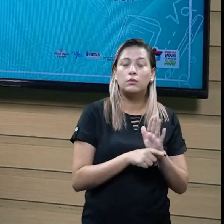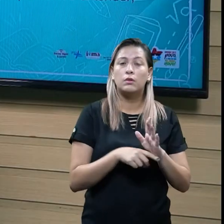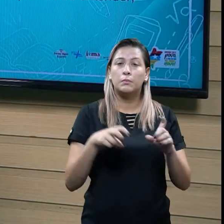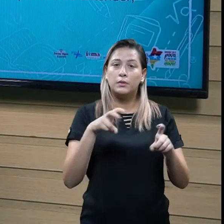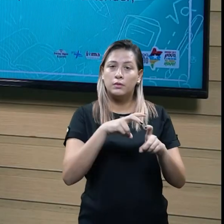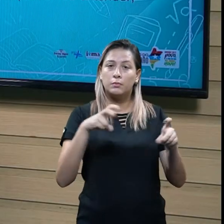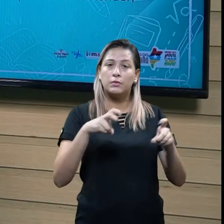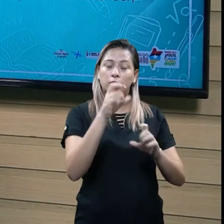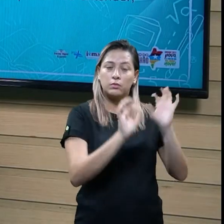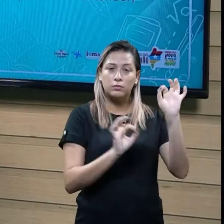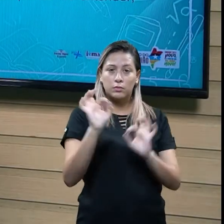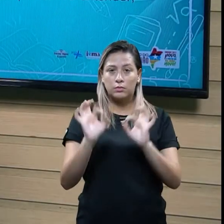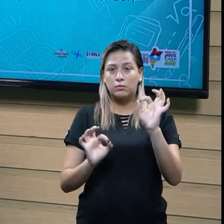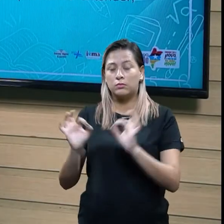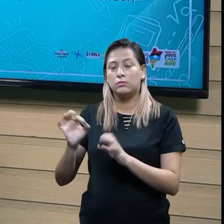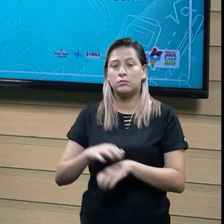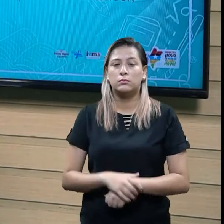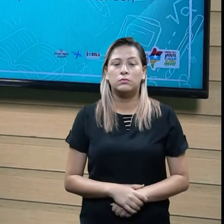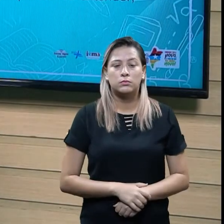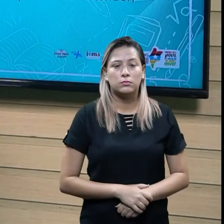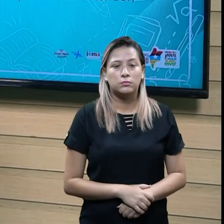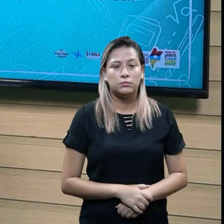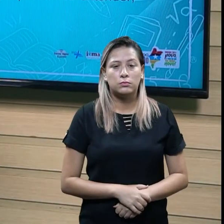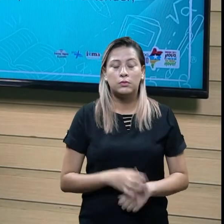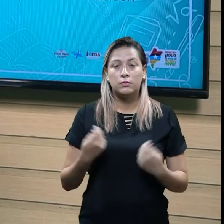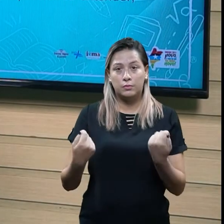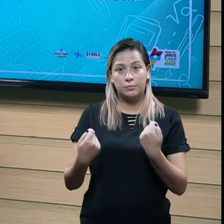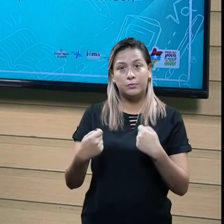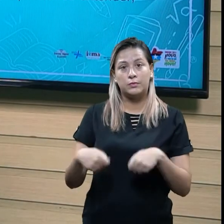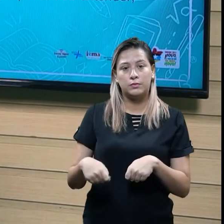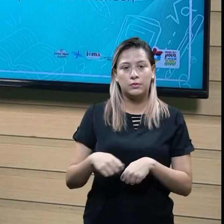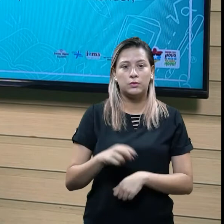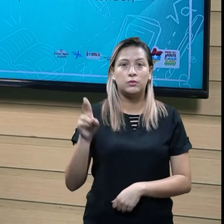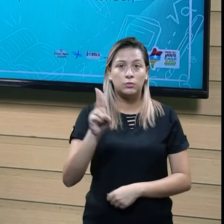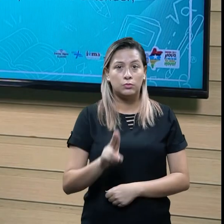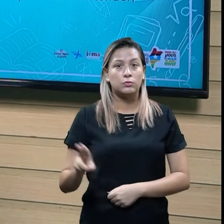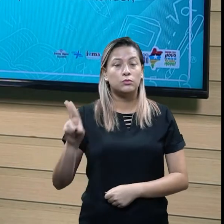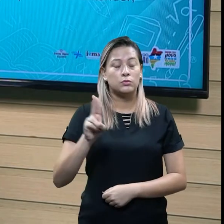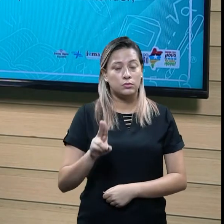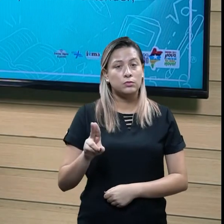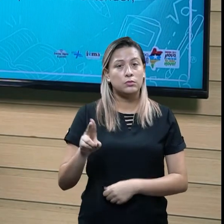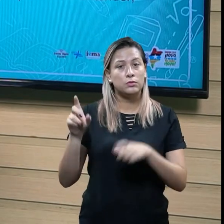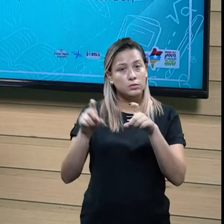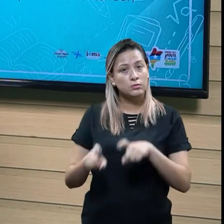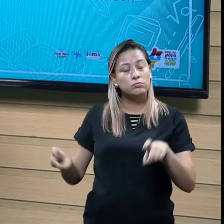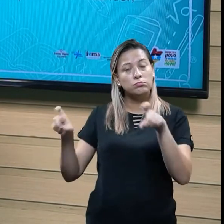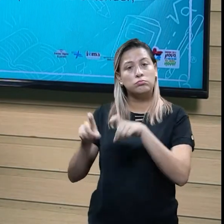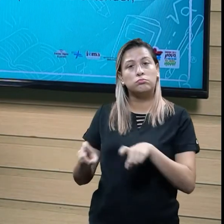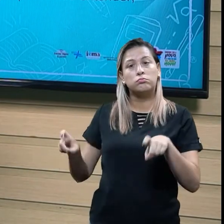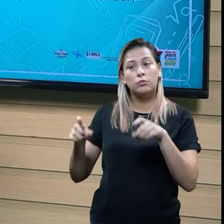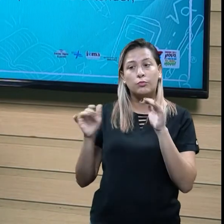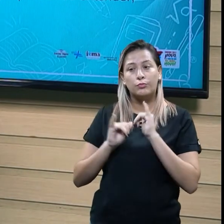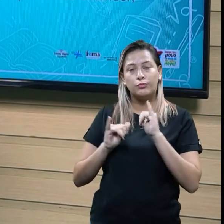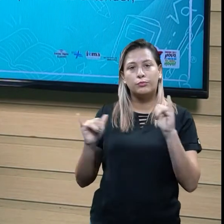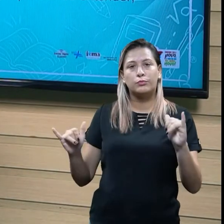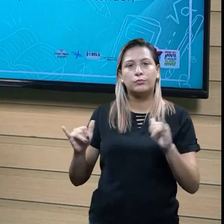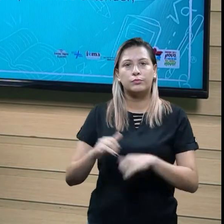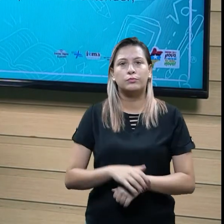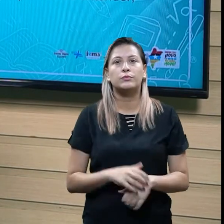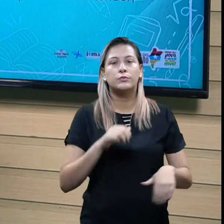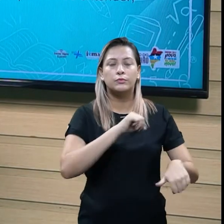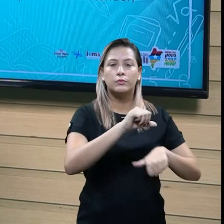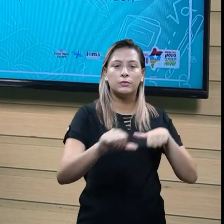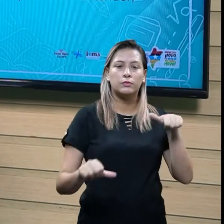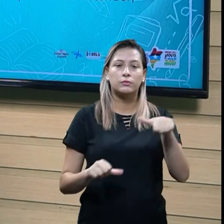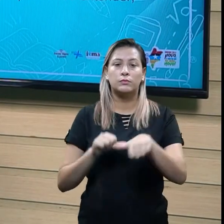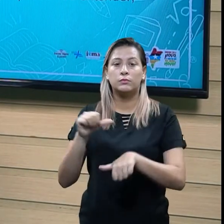O nosso sistema operacional é aquele que vai permitir que você use a máquina. Ele vai receber a informação e ele vai transformar